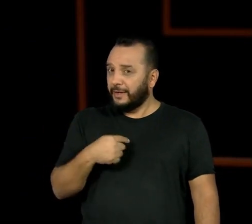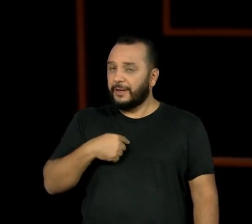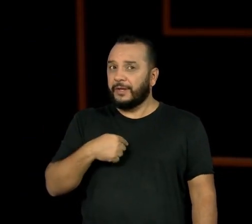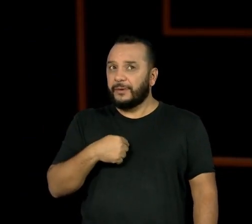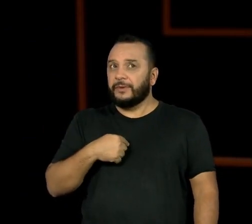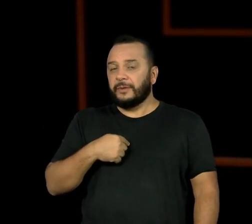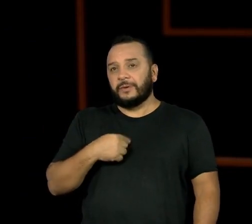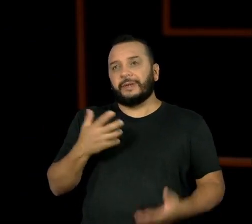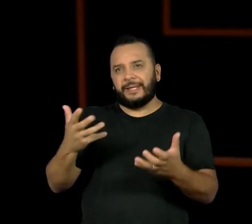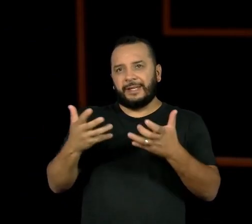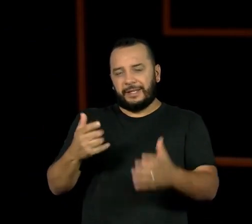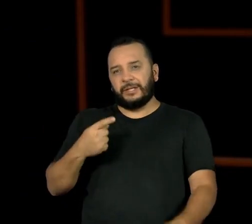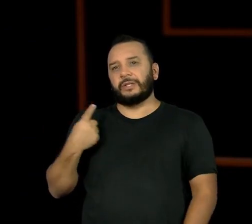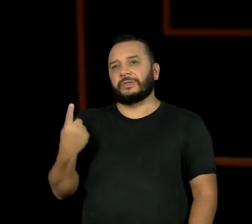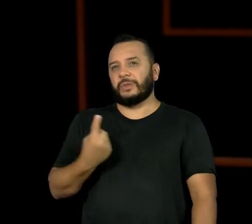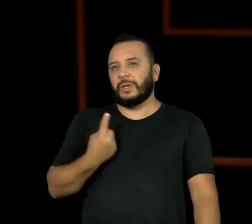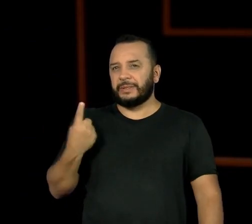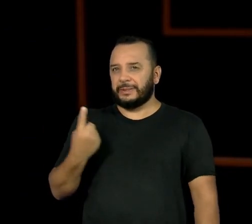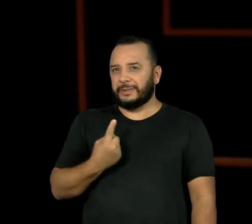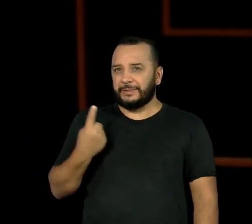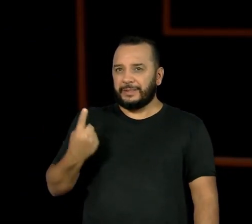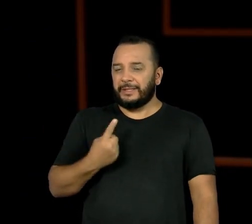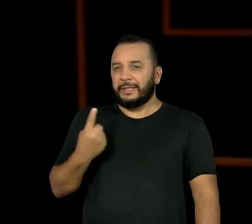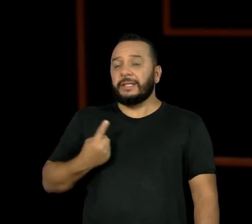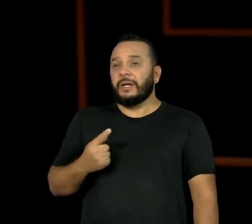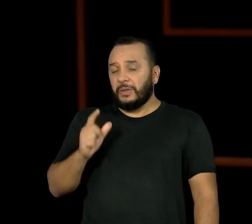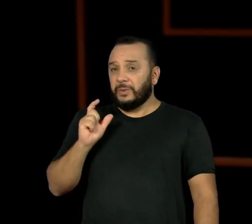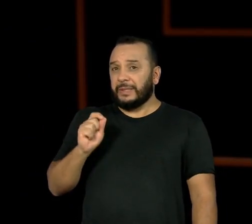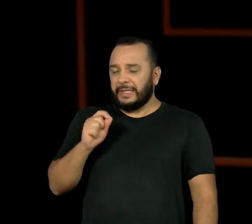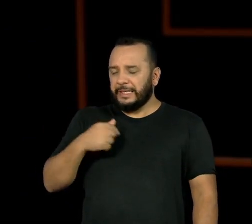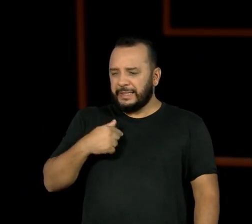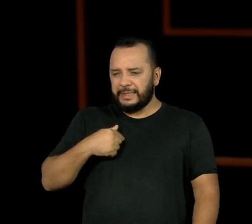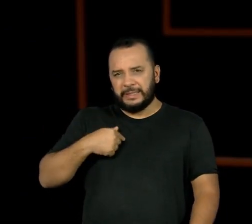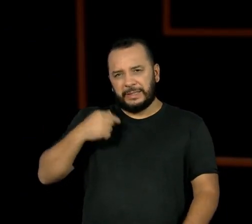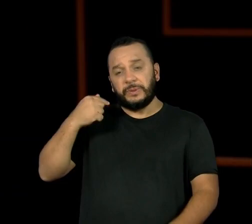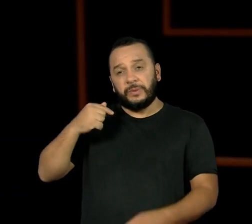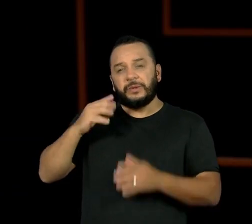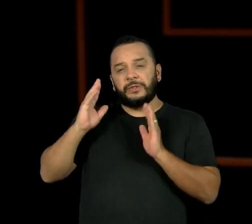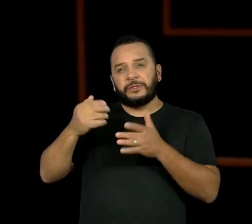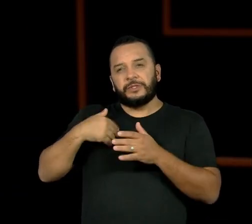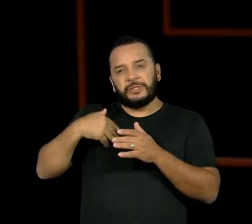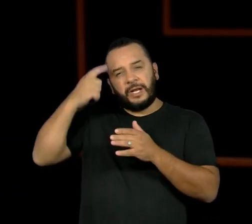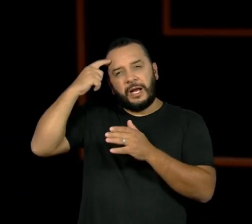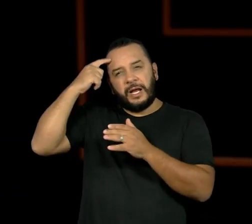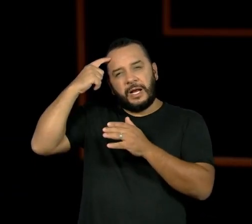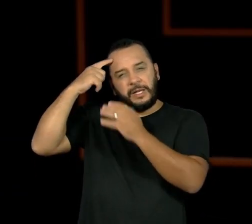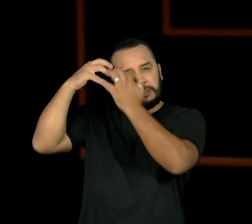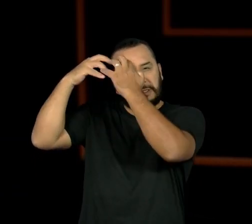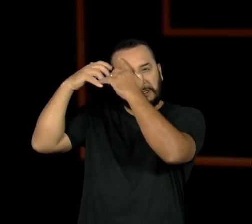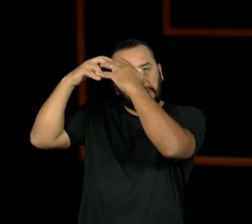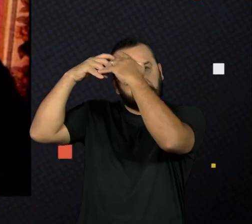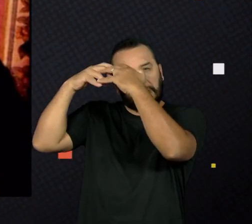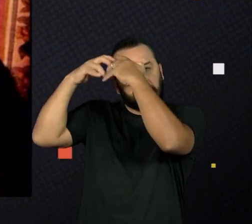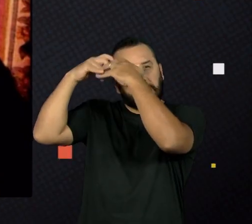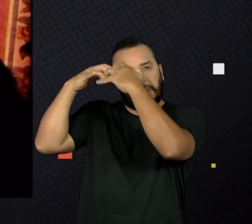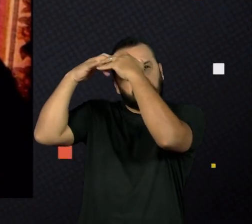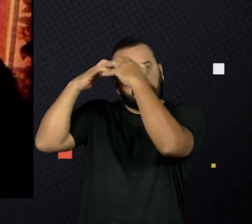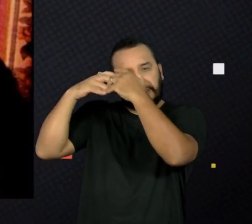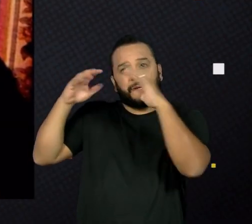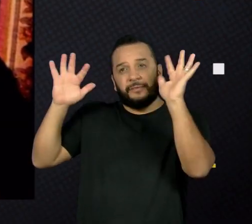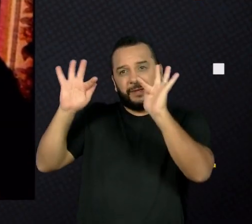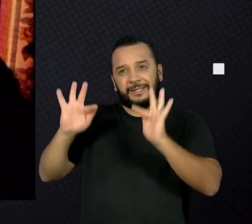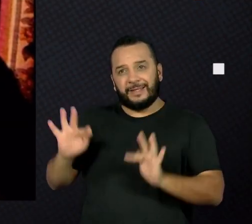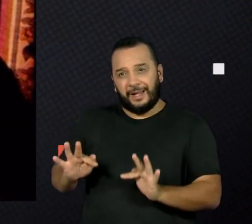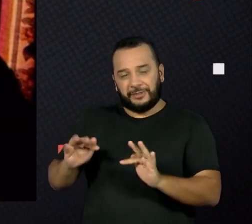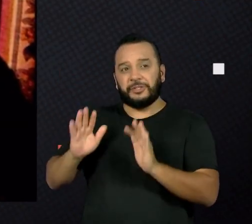estar sozinha, endorfinando muito, porque eu sabia que a endorfina era a droga da felicidade, porque foi Ana Sharp,